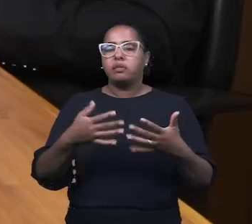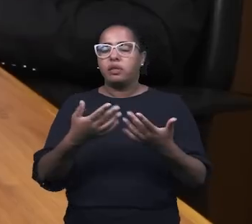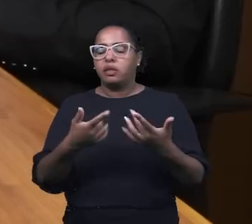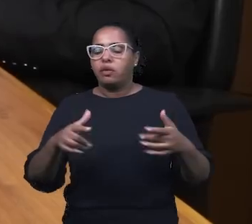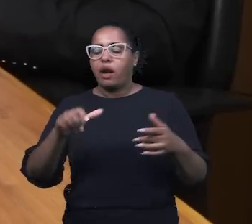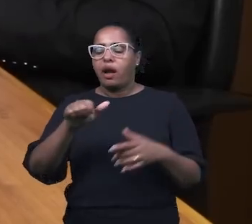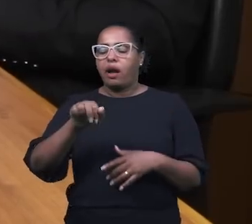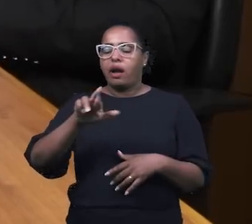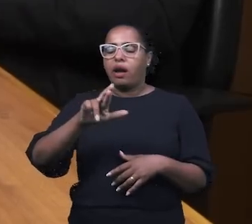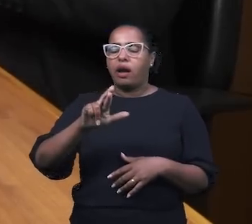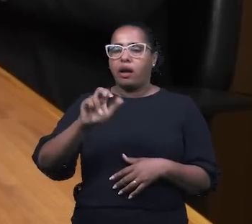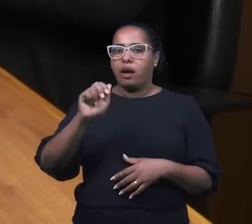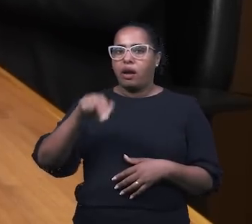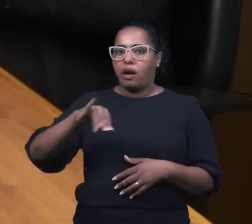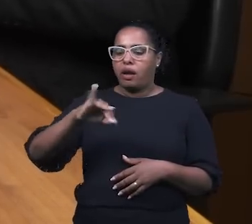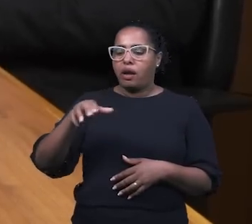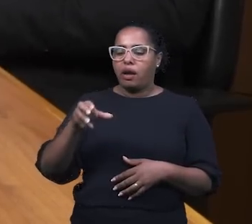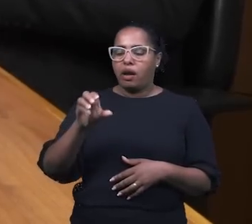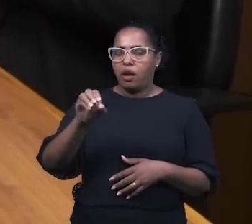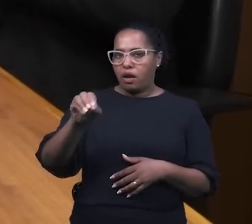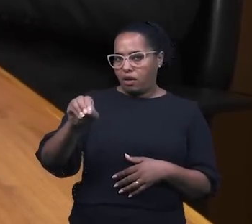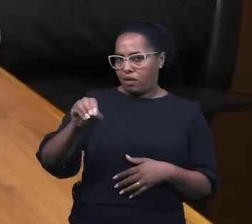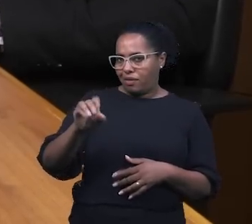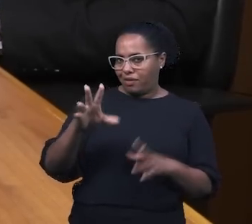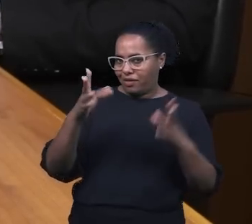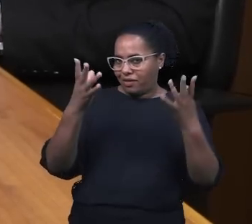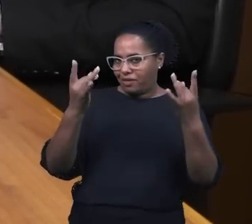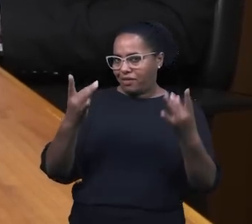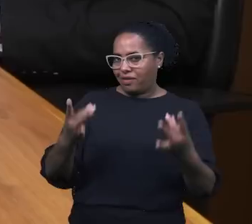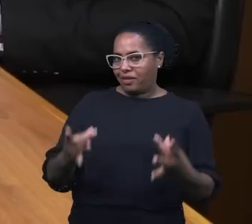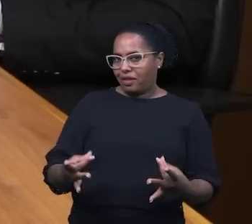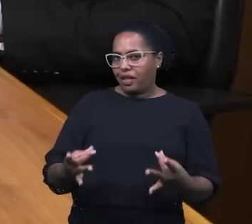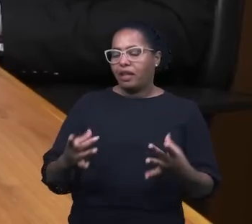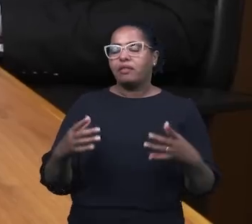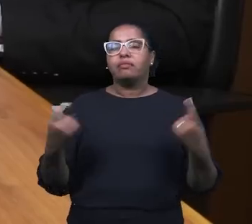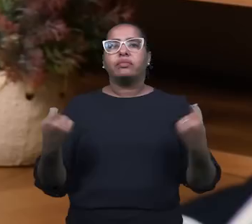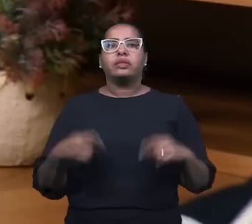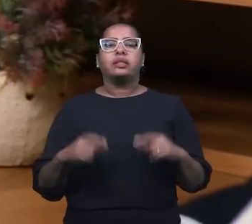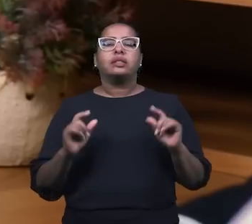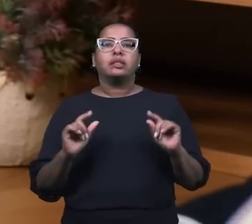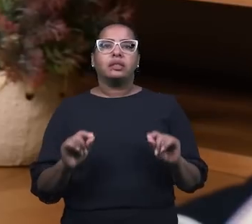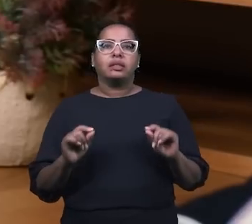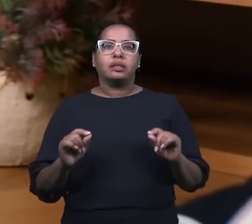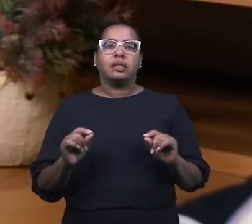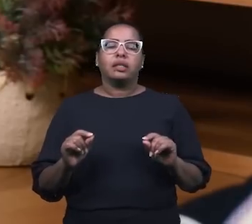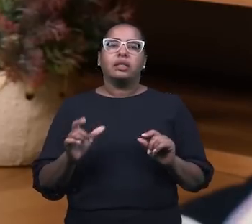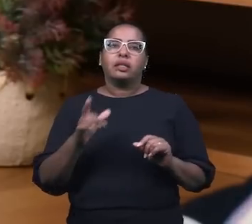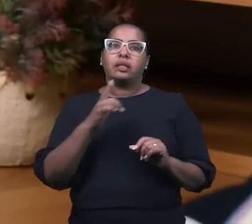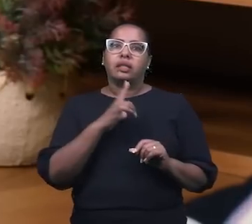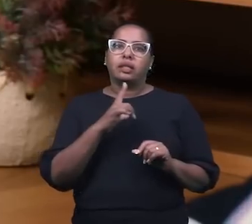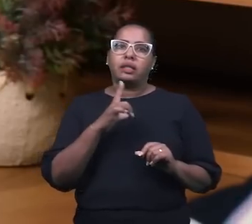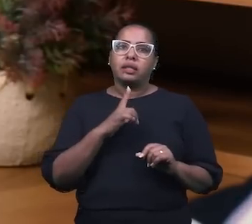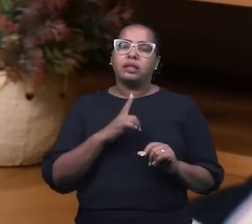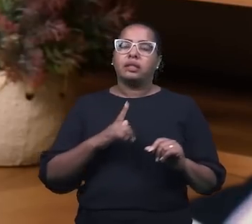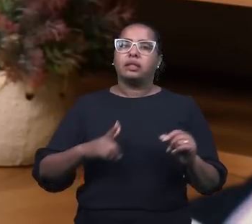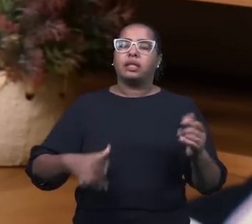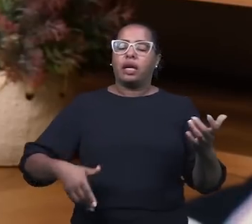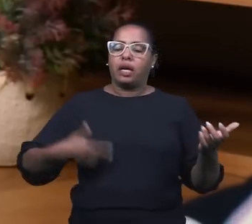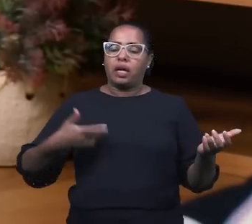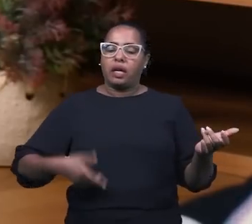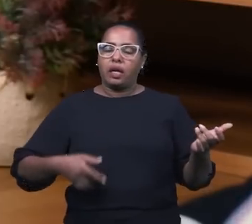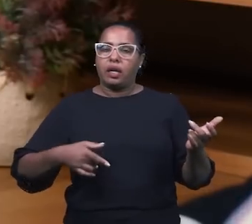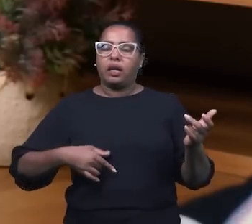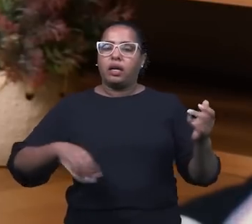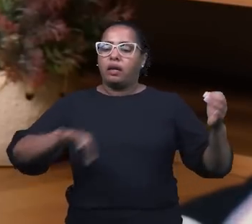arranjo. Então, tem esse detalhe, eu tinha esquecido também disso. Que eu falei, né, que tem as cordas,